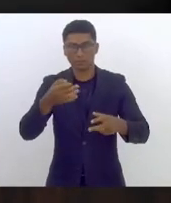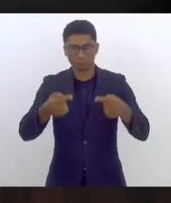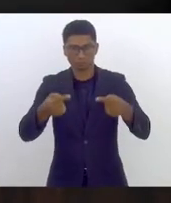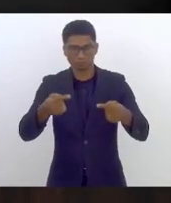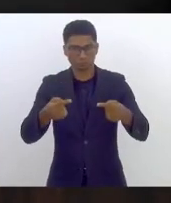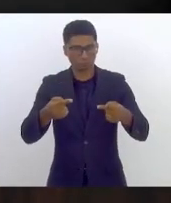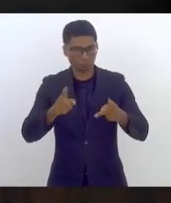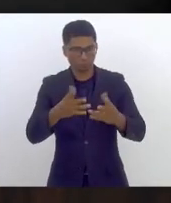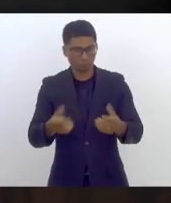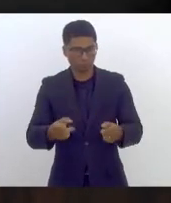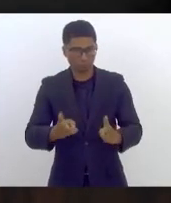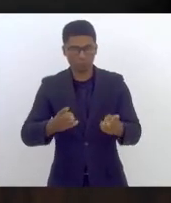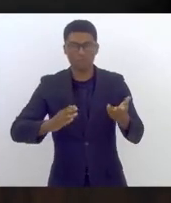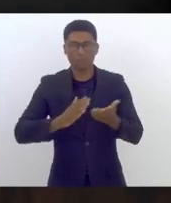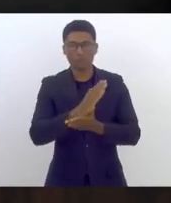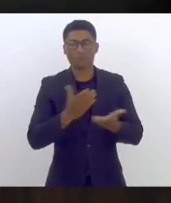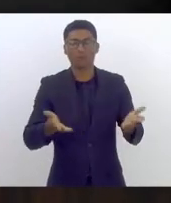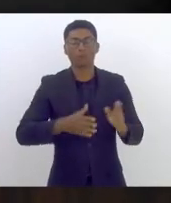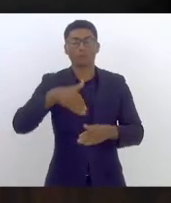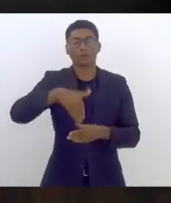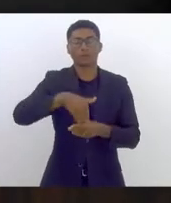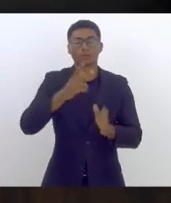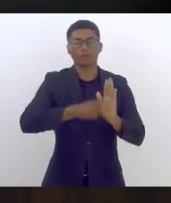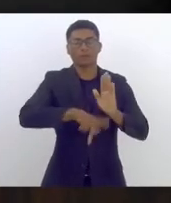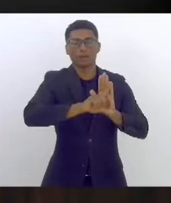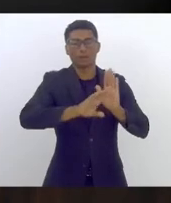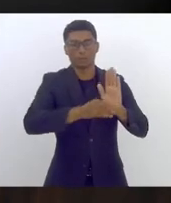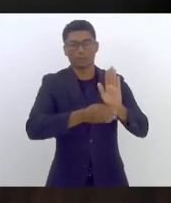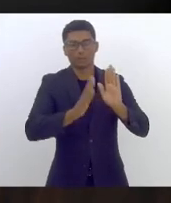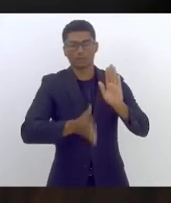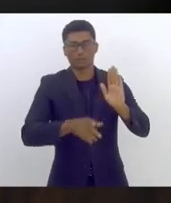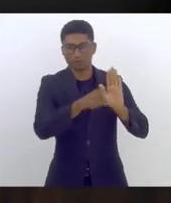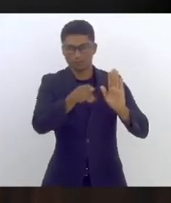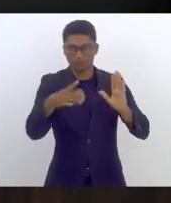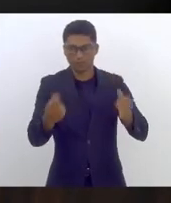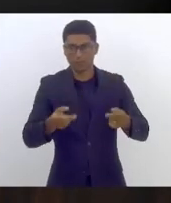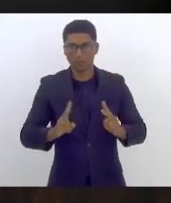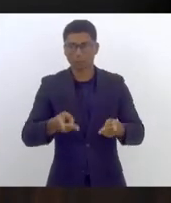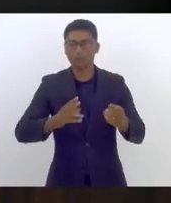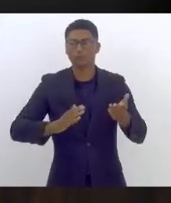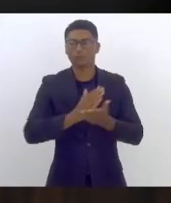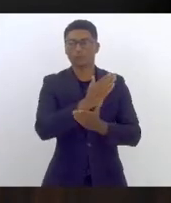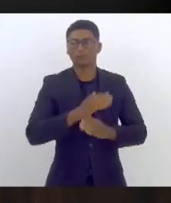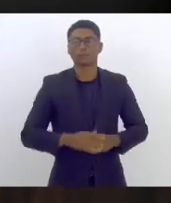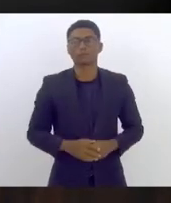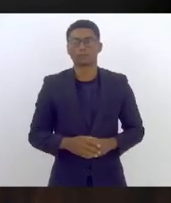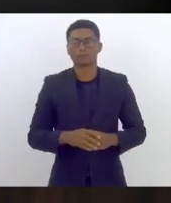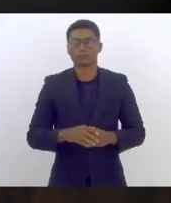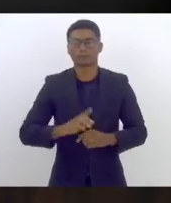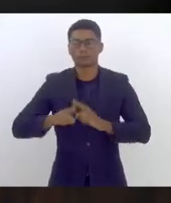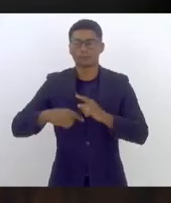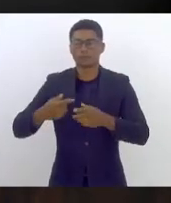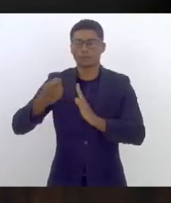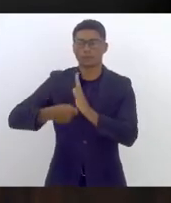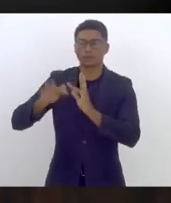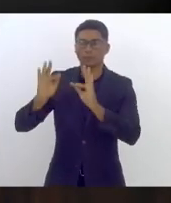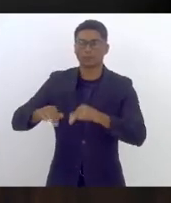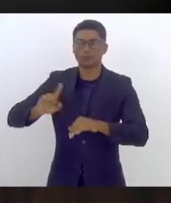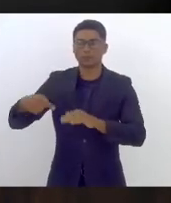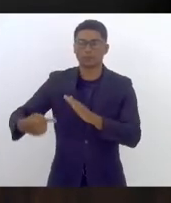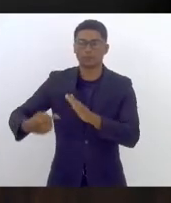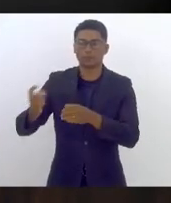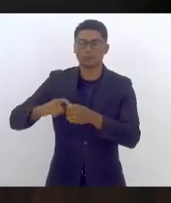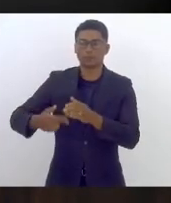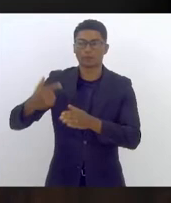que a própria Vanessa Como estão aprovada em votação projeto assim emendado seja que aprovam permaneça Como estão aprovado a redação do vencido para a segunda discussão